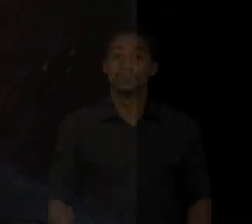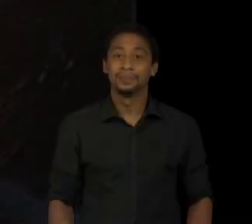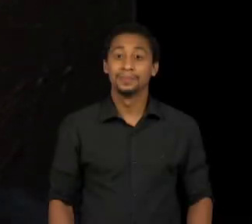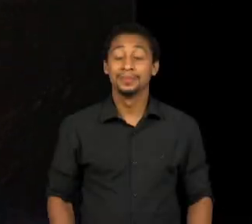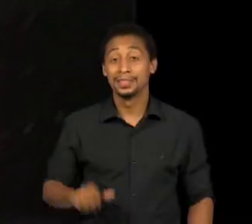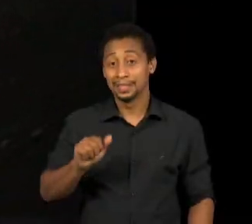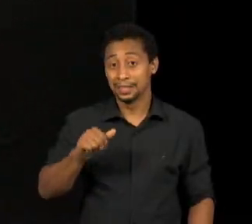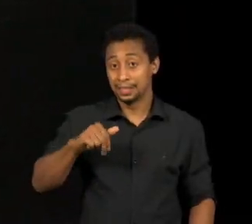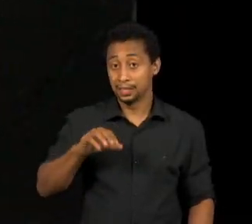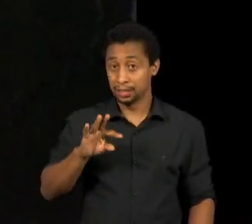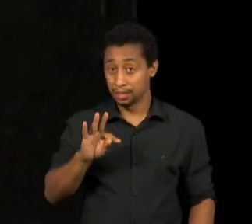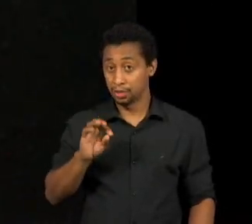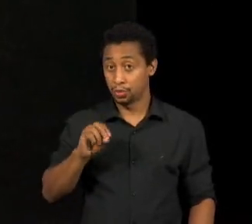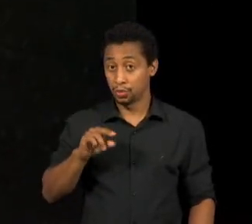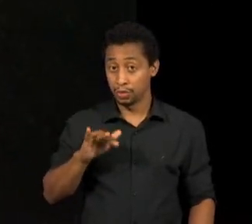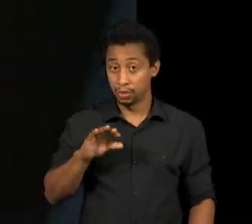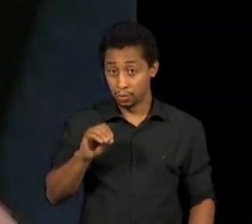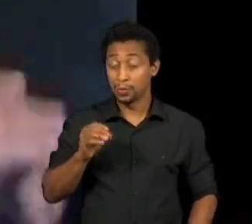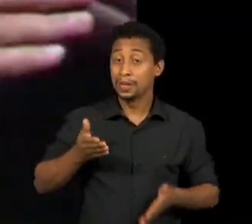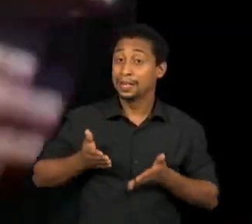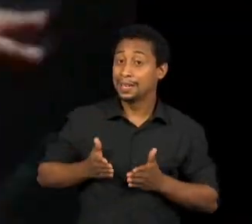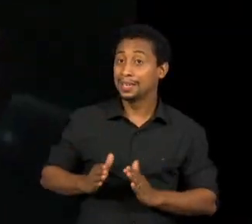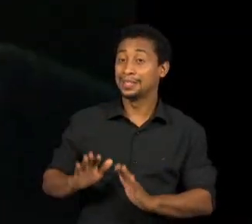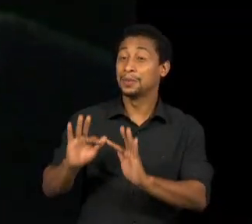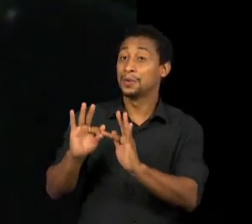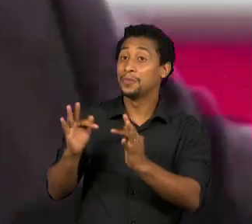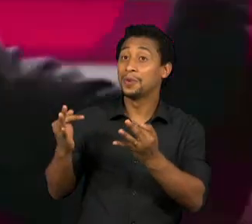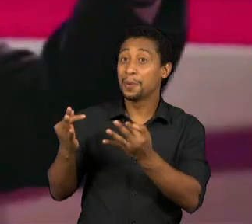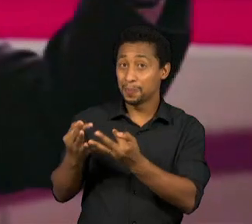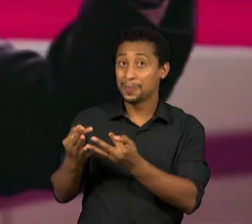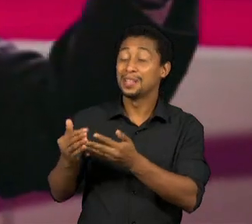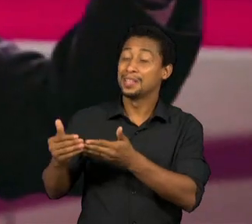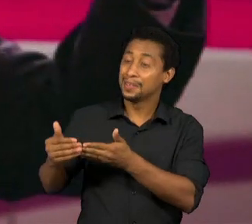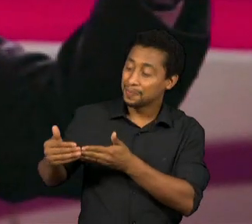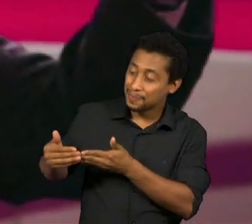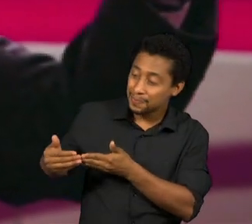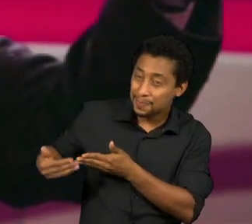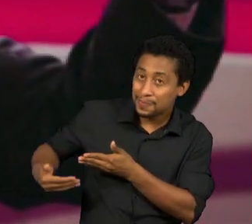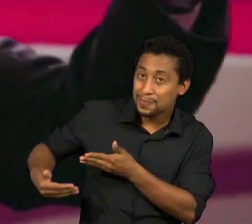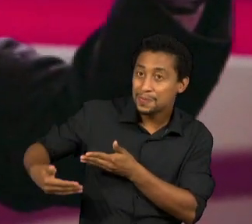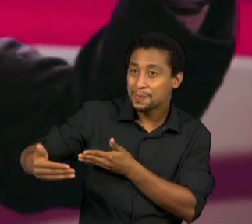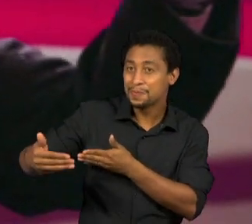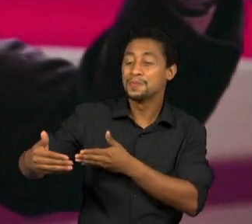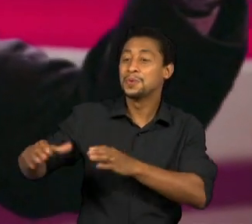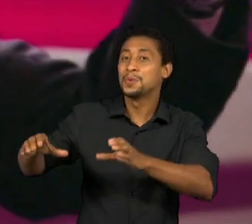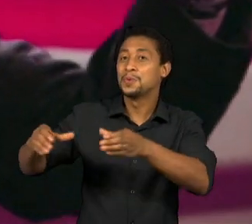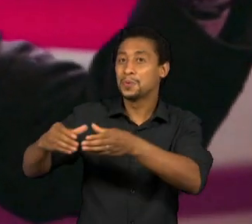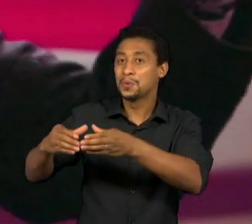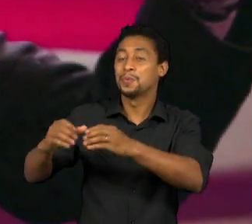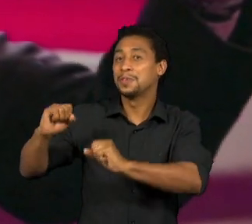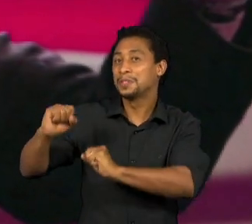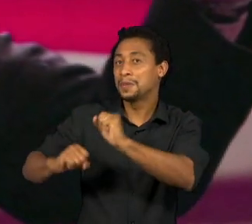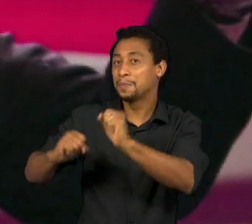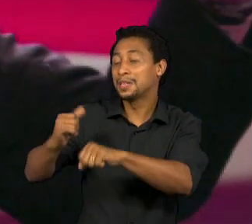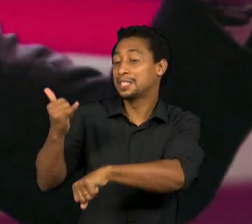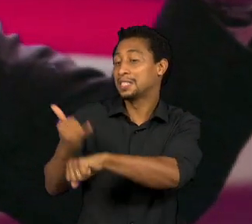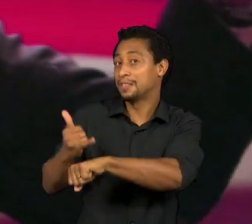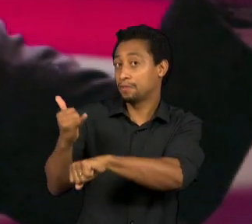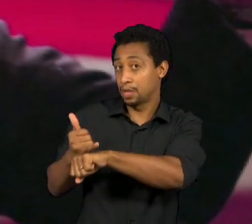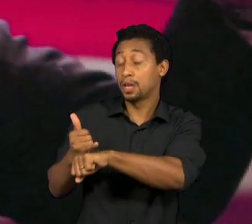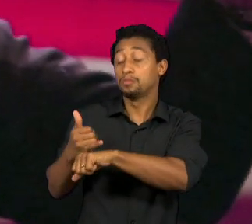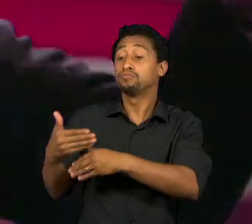Antônio Hermílio de Moraes nasceu numa família de usineiros, formou-se engenheiro metalúrgico e foi trabalhar nas